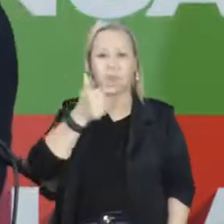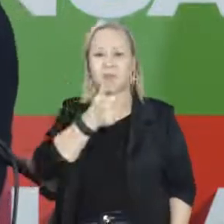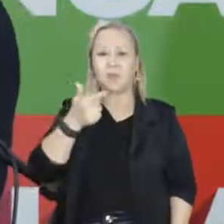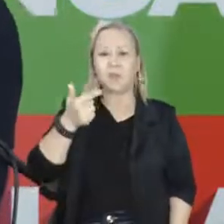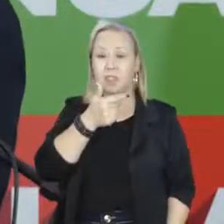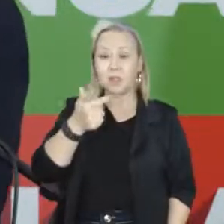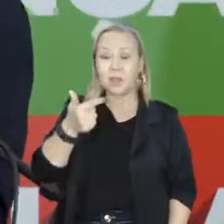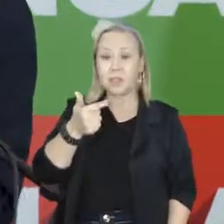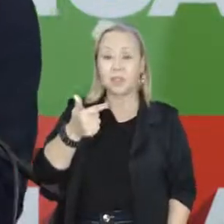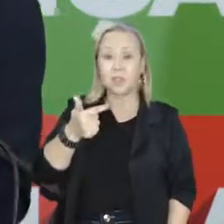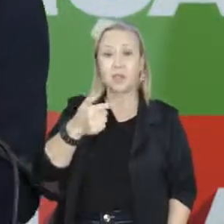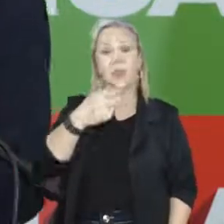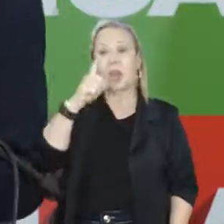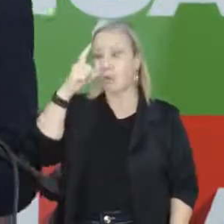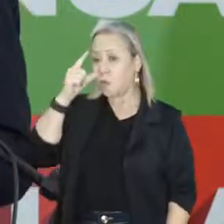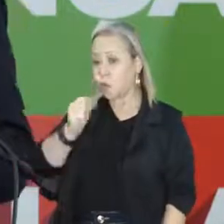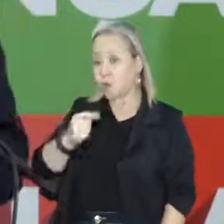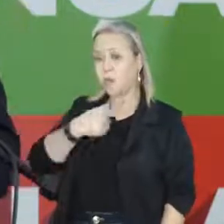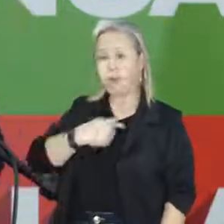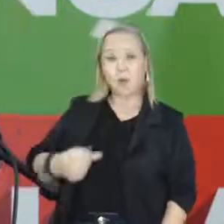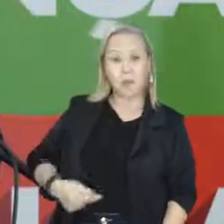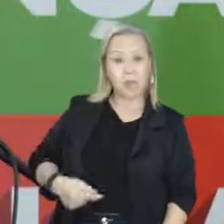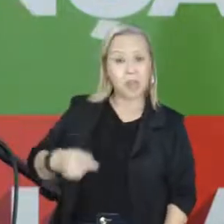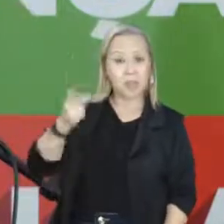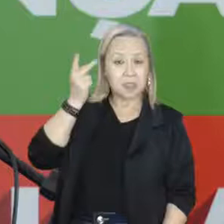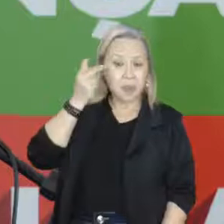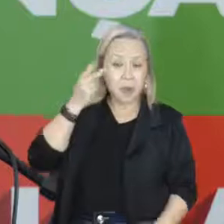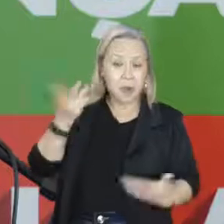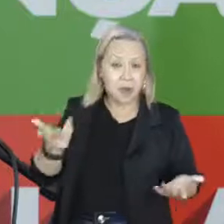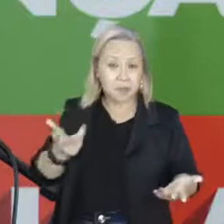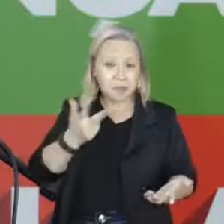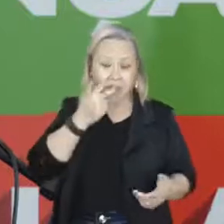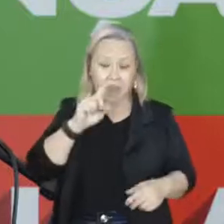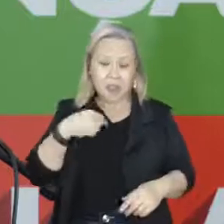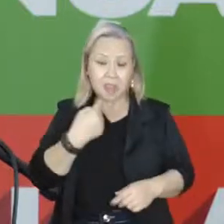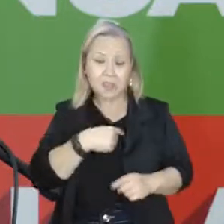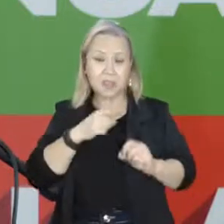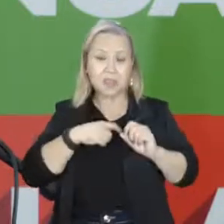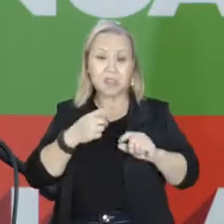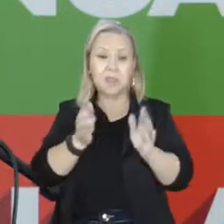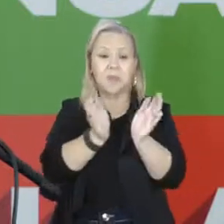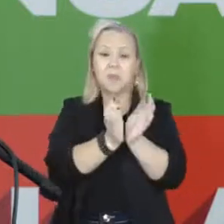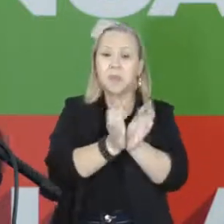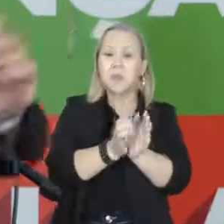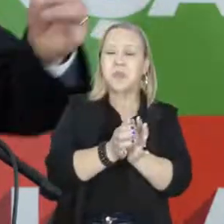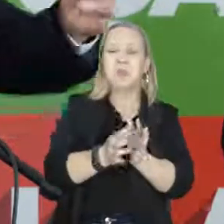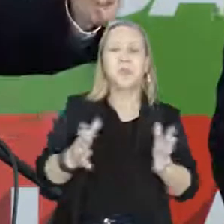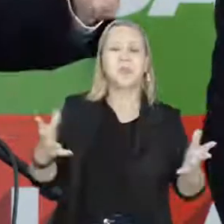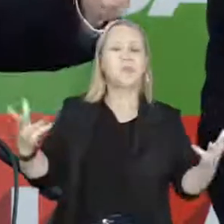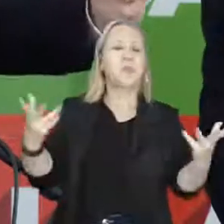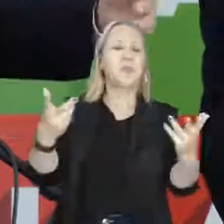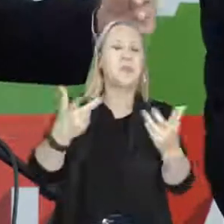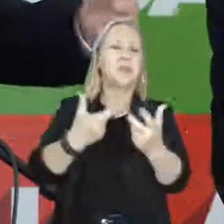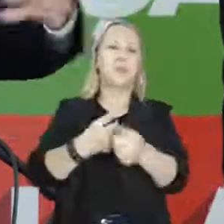importante desse país. Eu acho que a gente tem uma equipe extraordinária para montar o governo. E certamente tem muita gente que não está